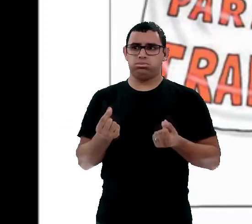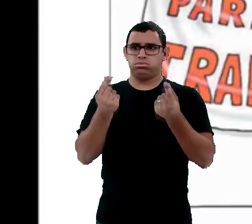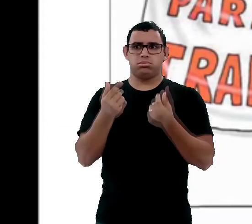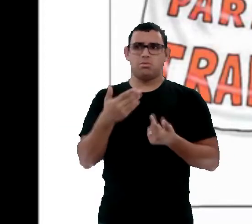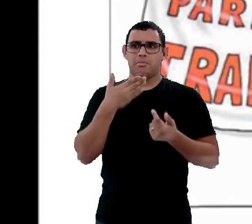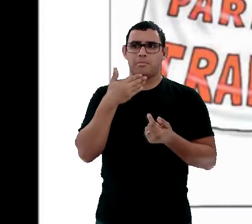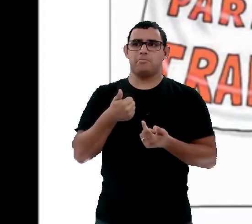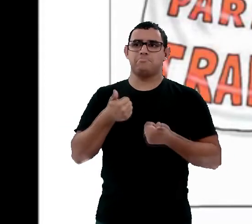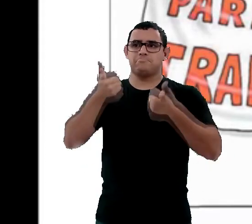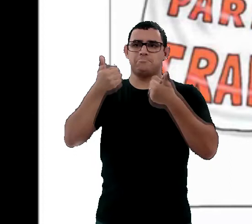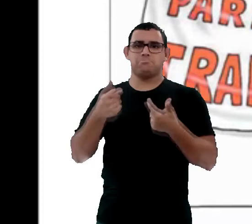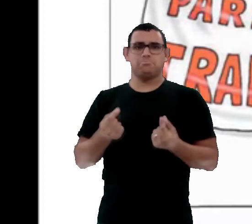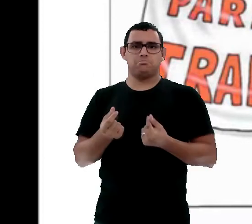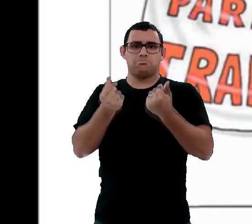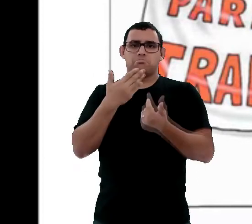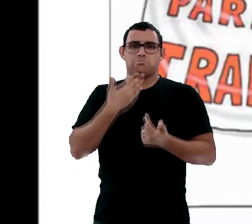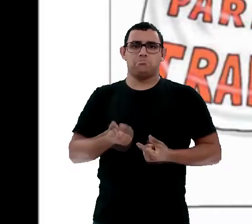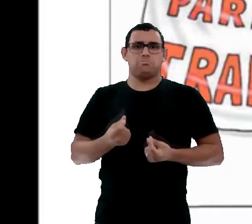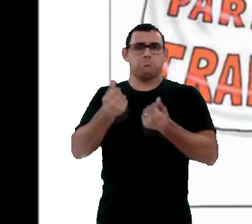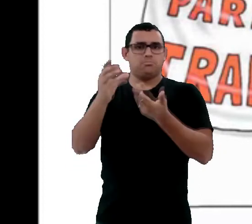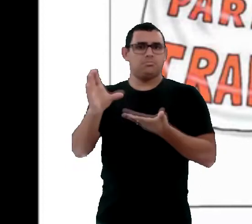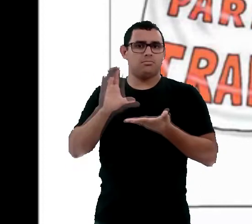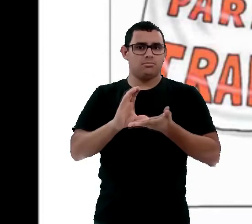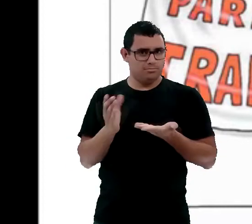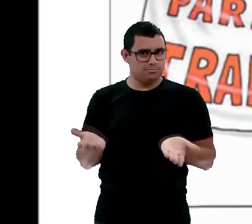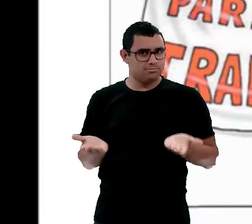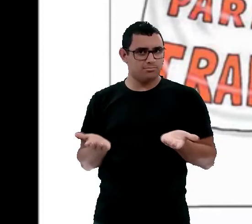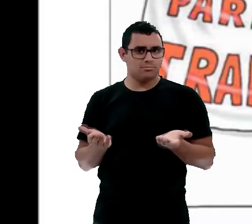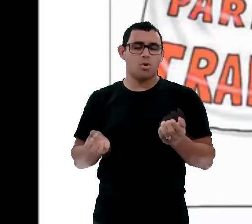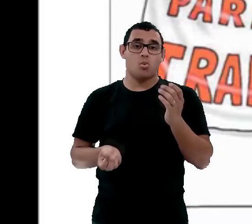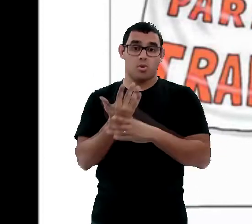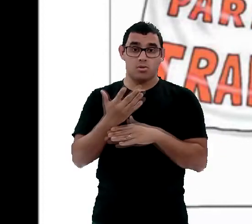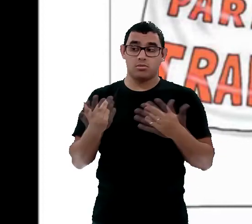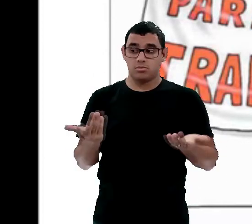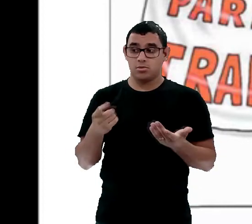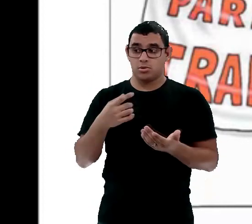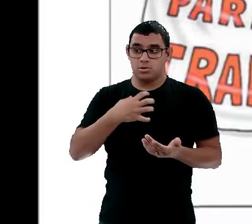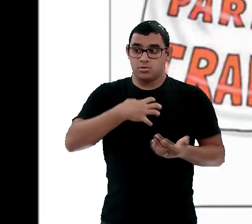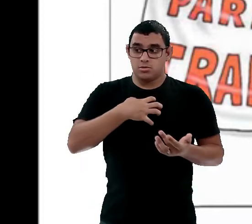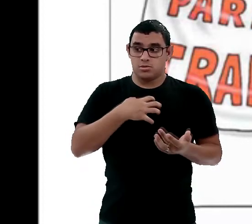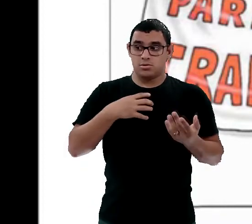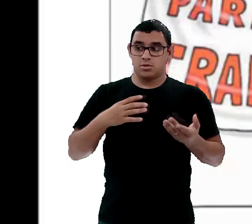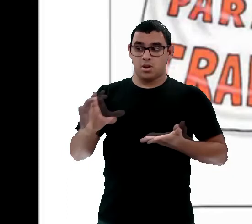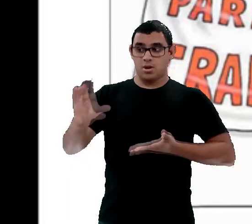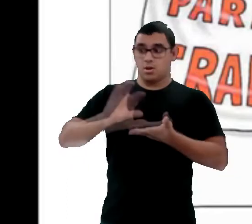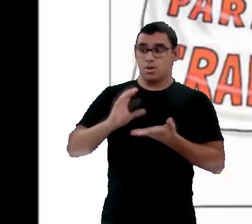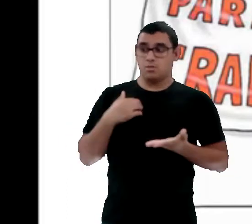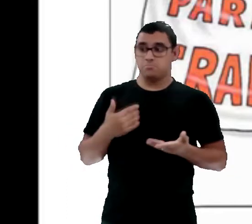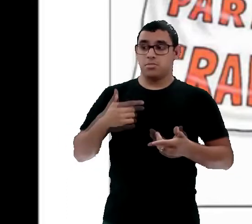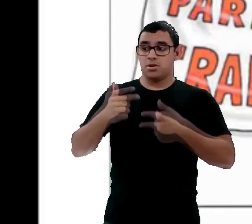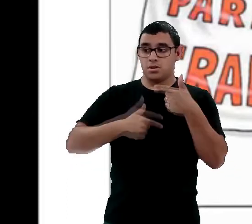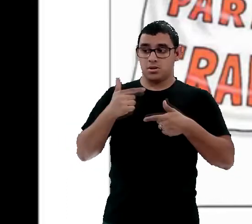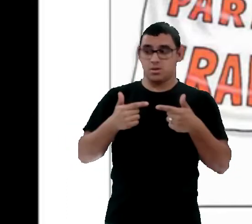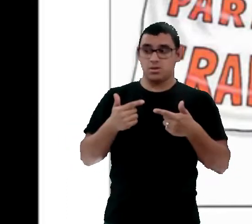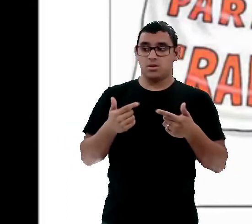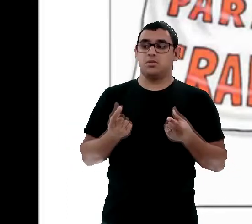espírito capitalista de obter sempre mais lucro. Então, o